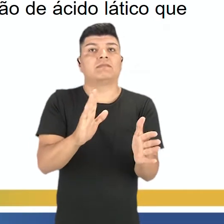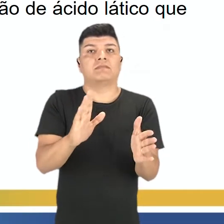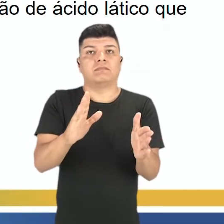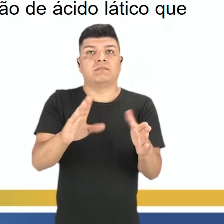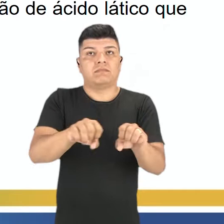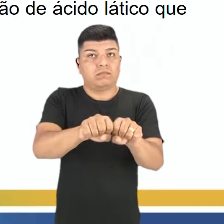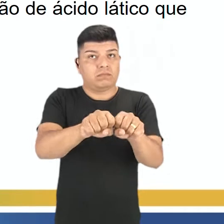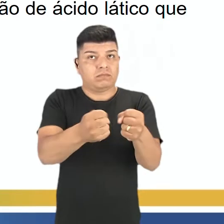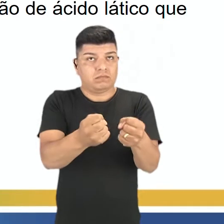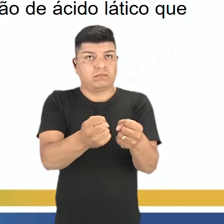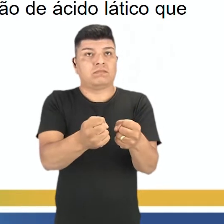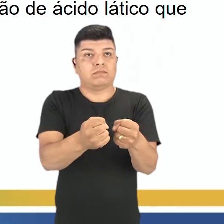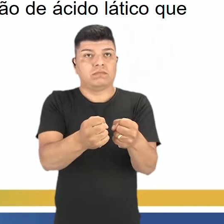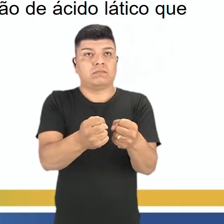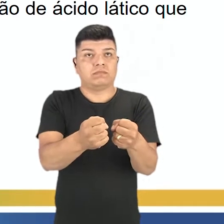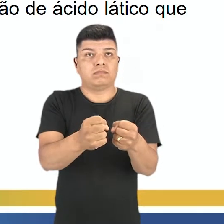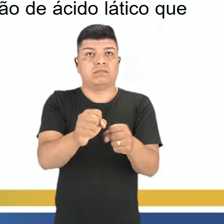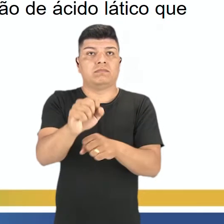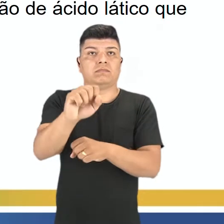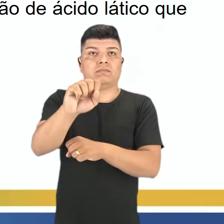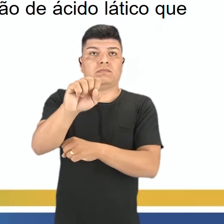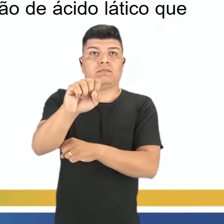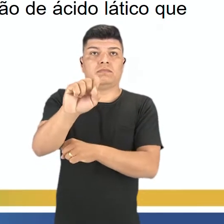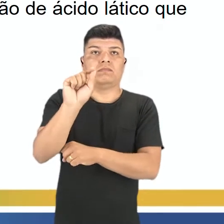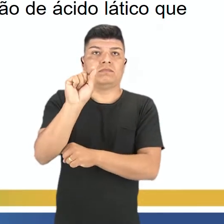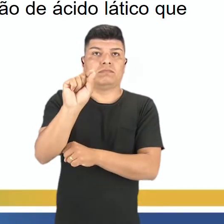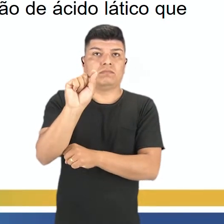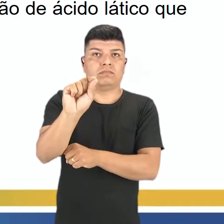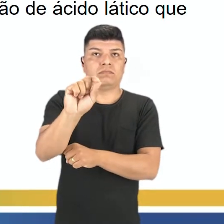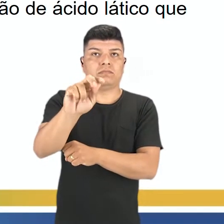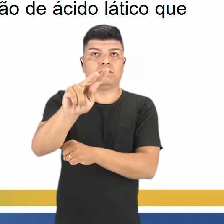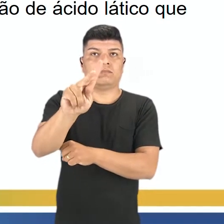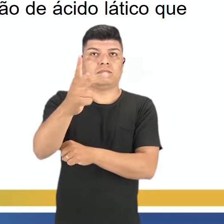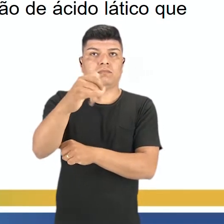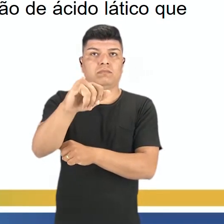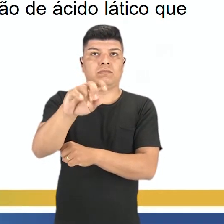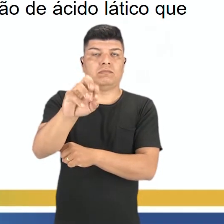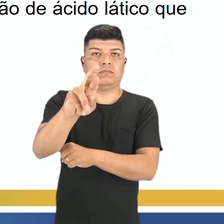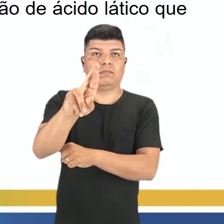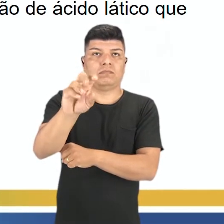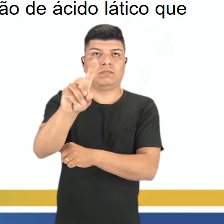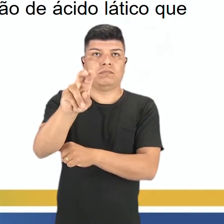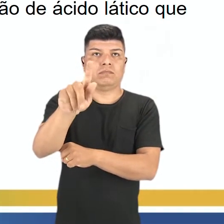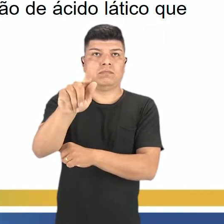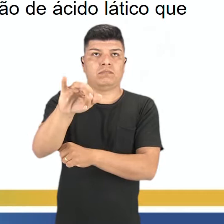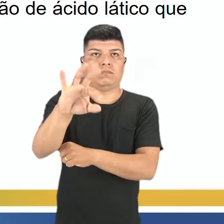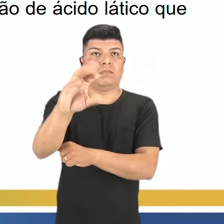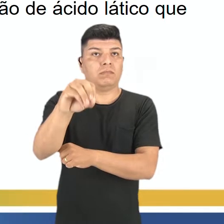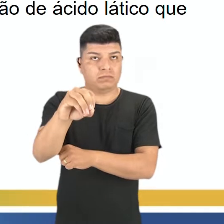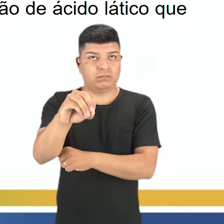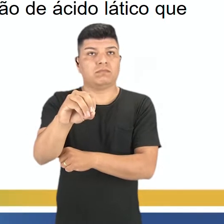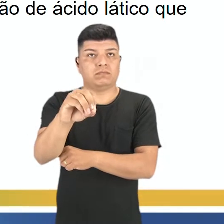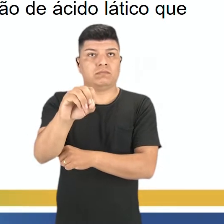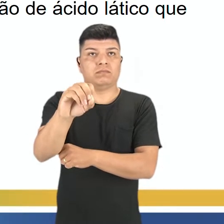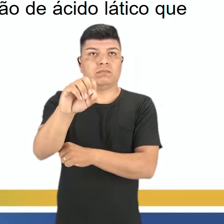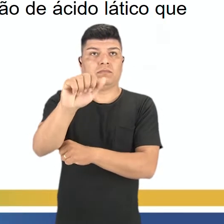vimos no ciclo de Krebs, não tem produção de lactato. Então, se não tem produção de lactato, então ela é